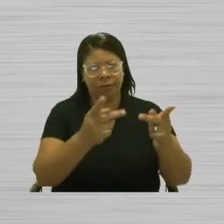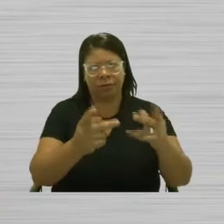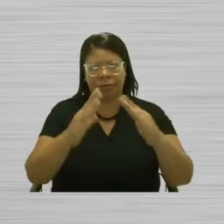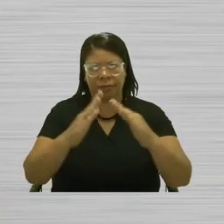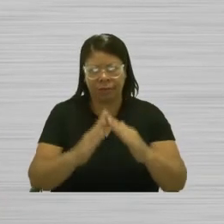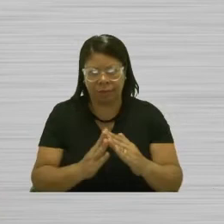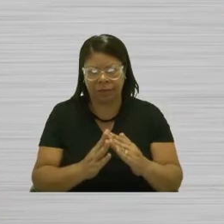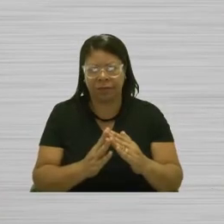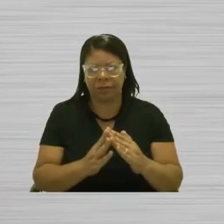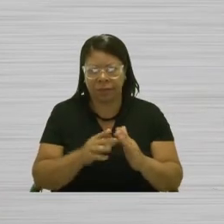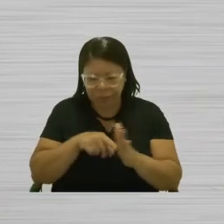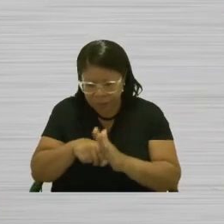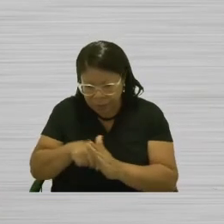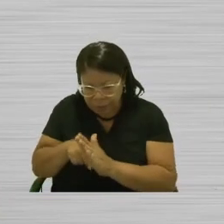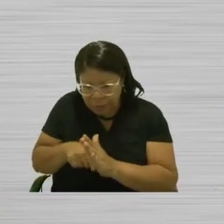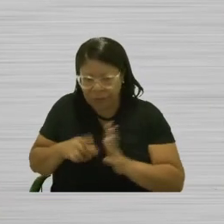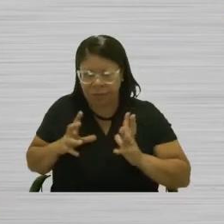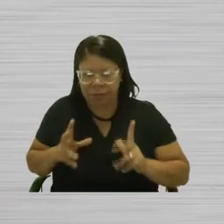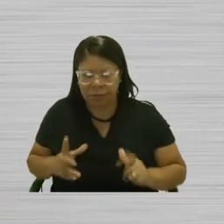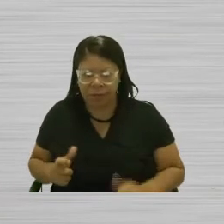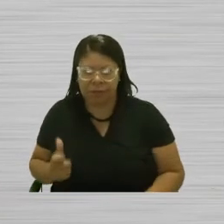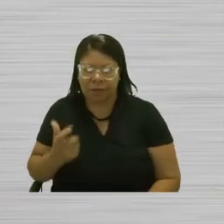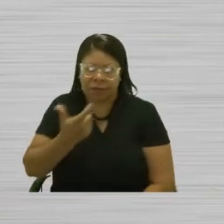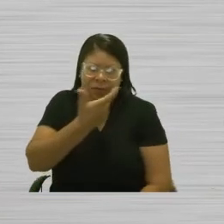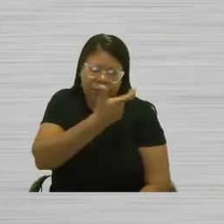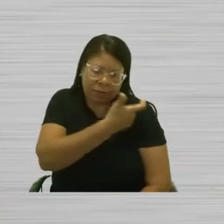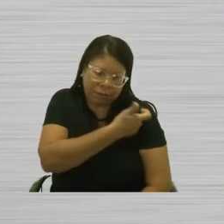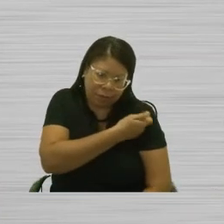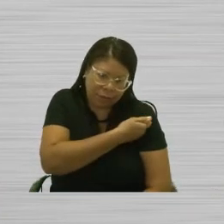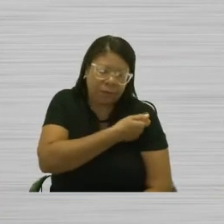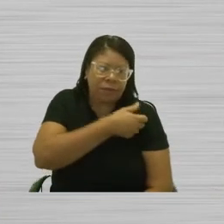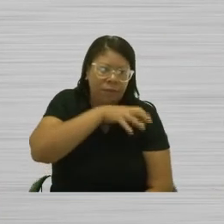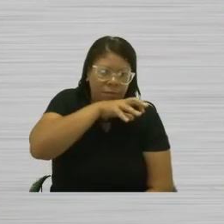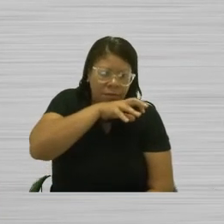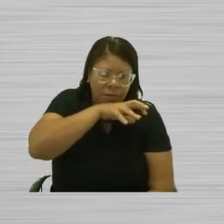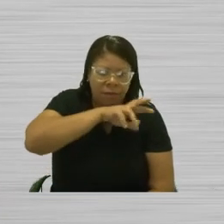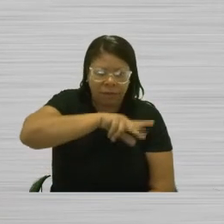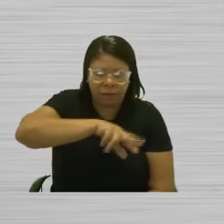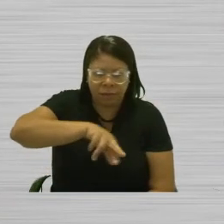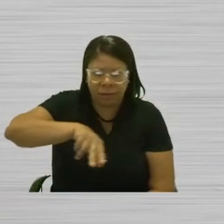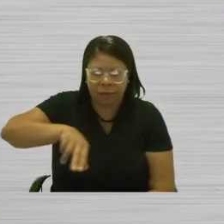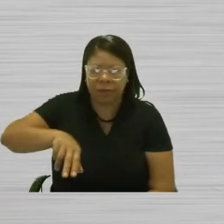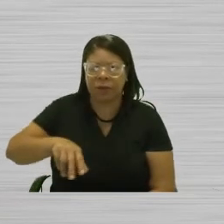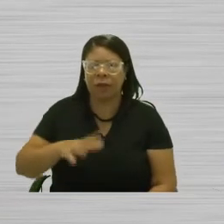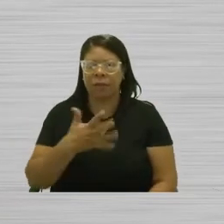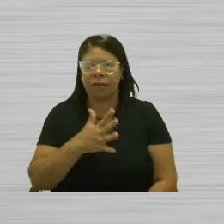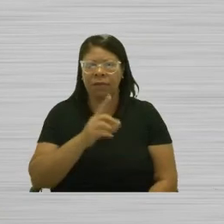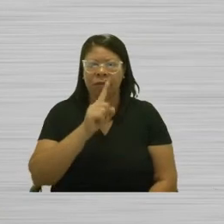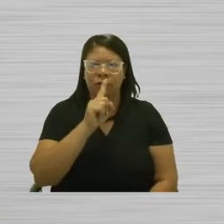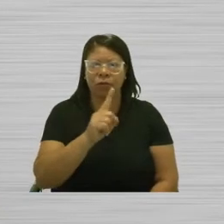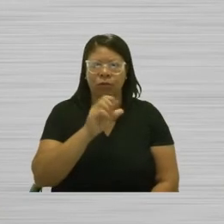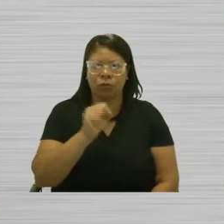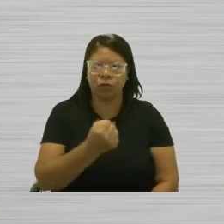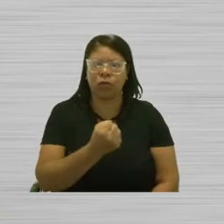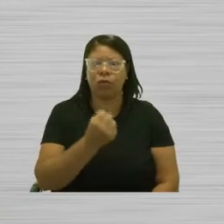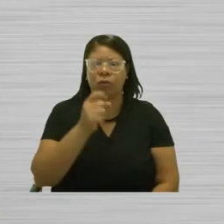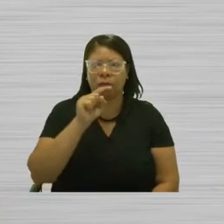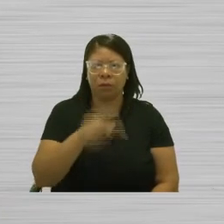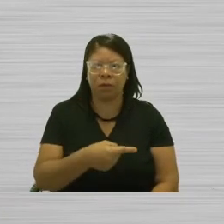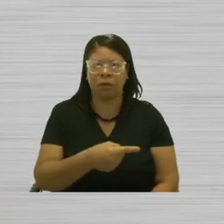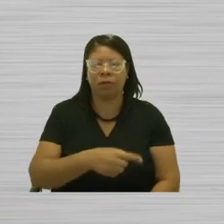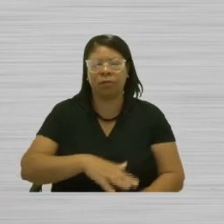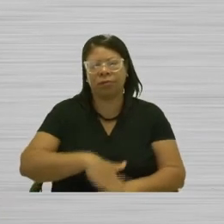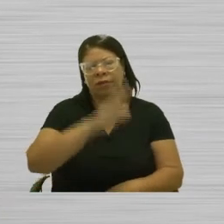a vacinação antirrábica, onde foram mais de 18.000 animais